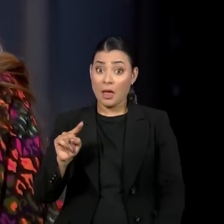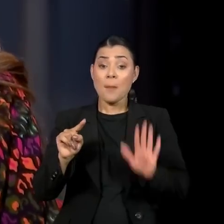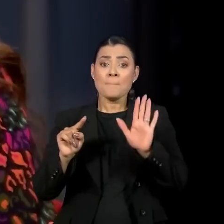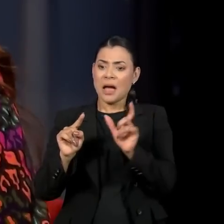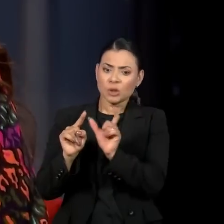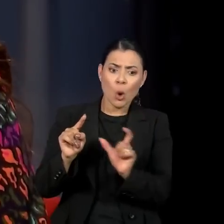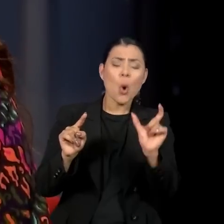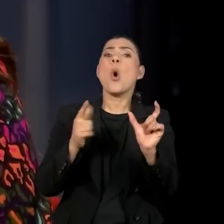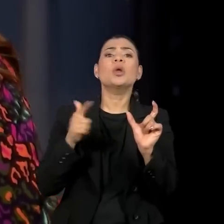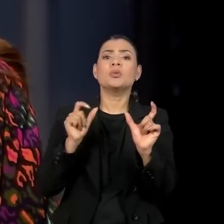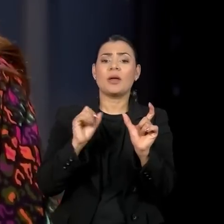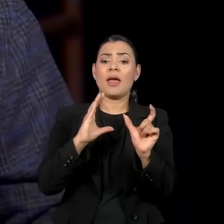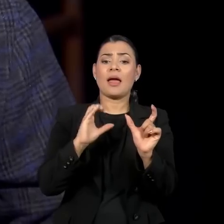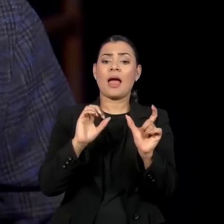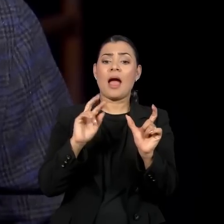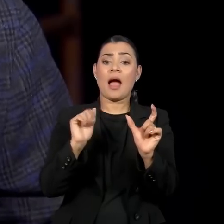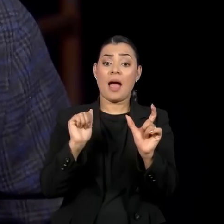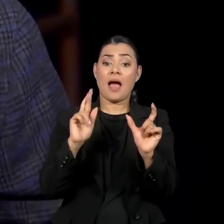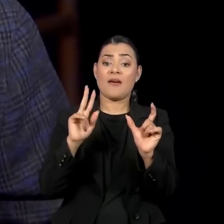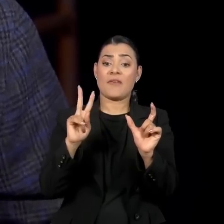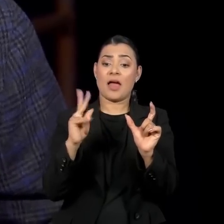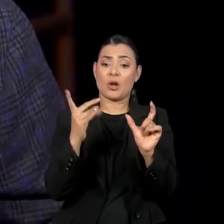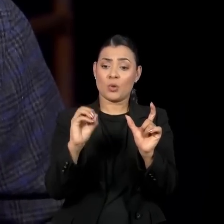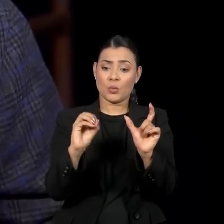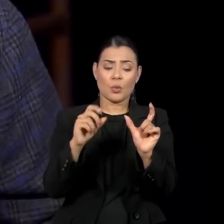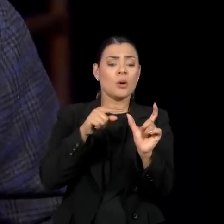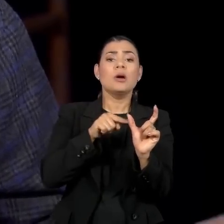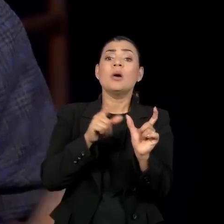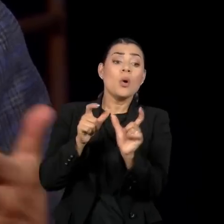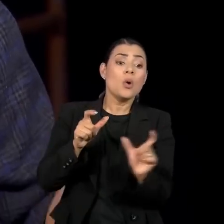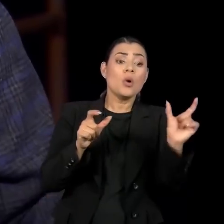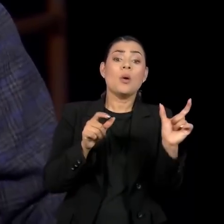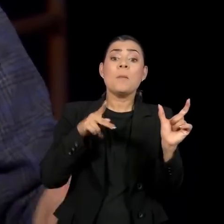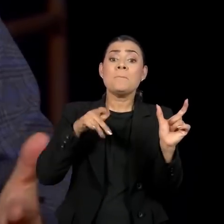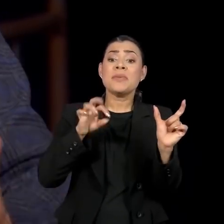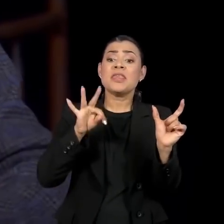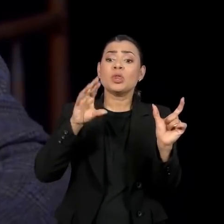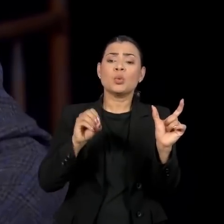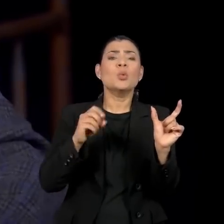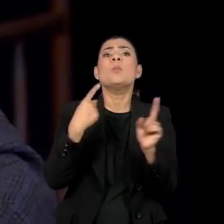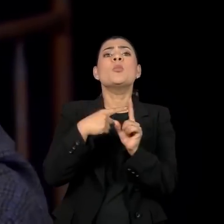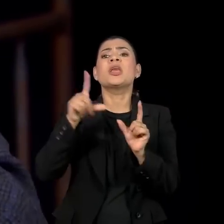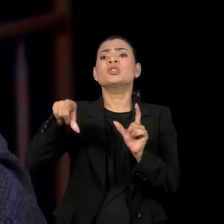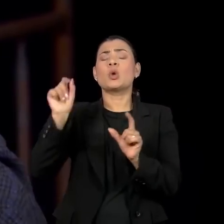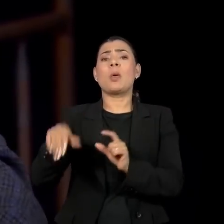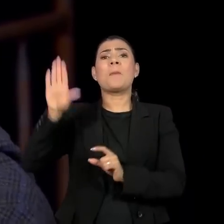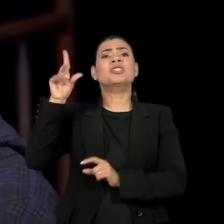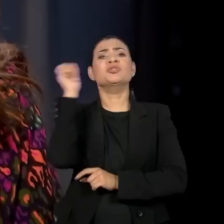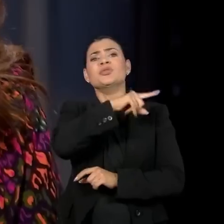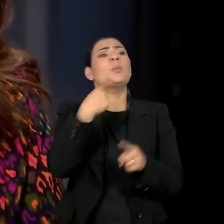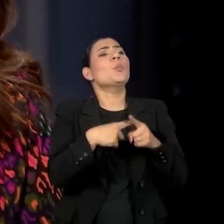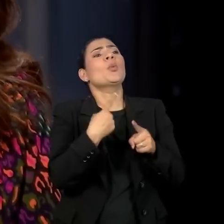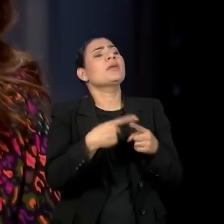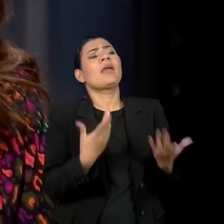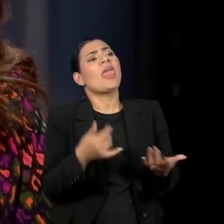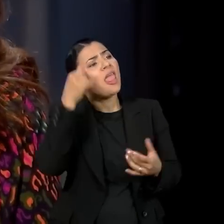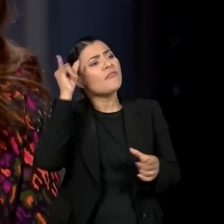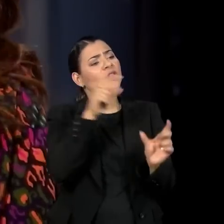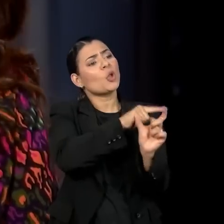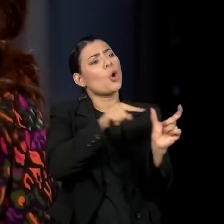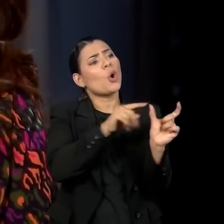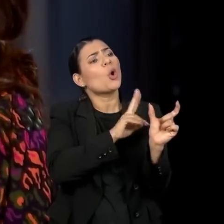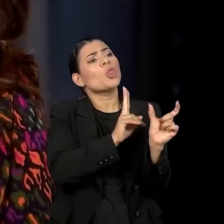Não, mas é um sobrenome. Por que você evitou esse sobrenome? Ai,